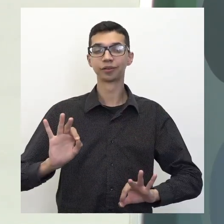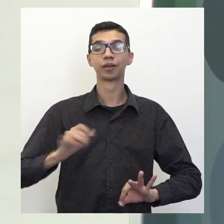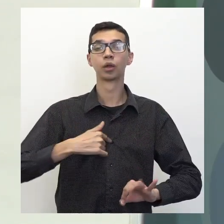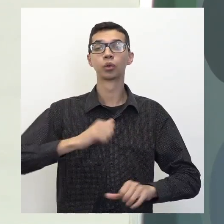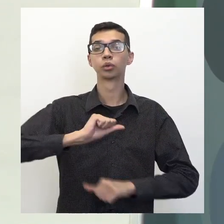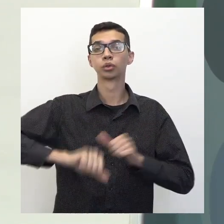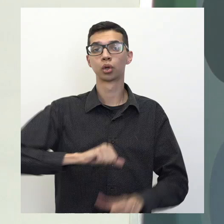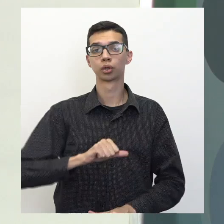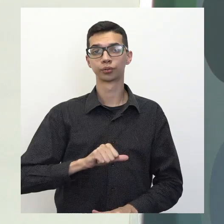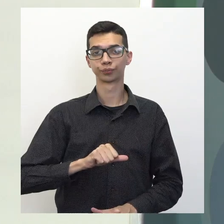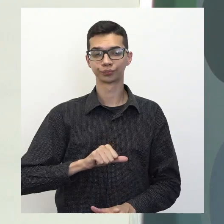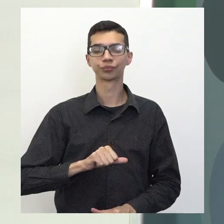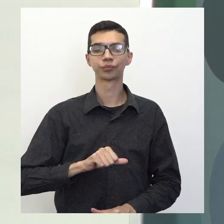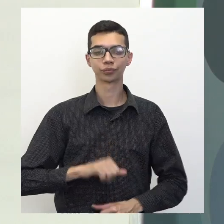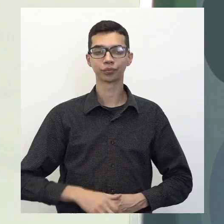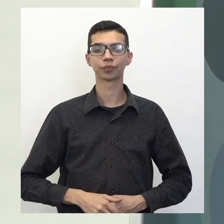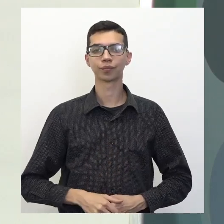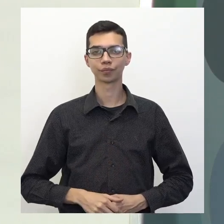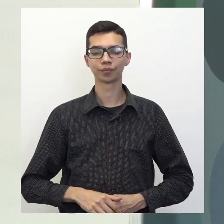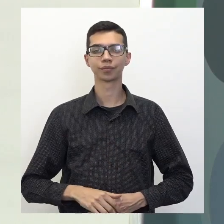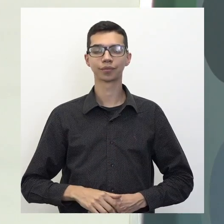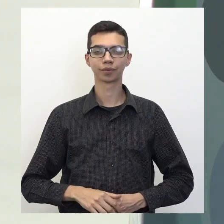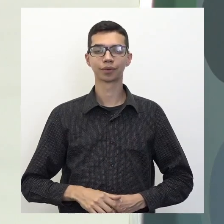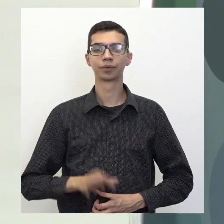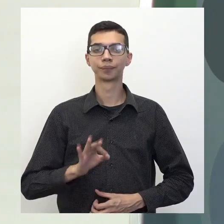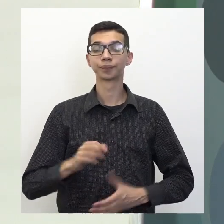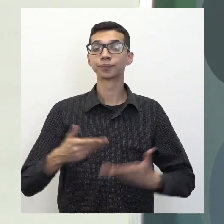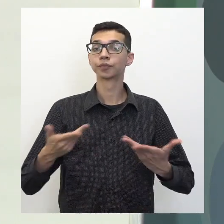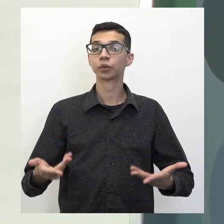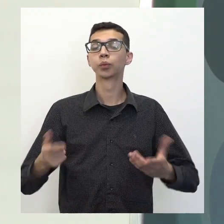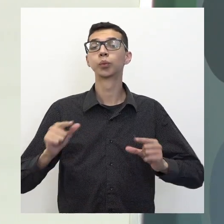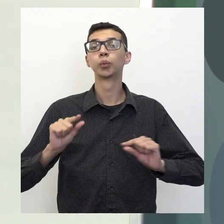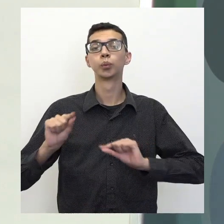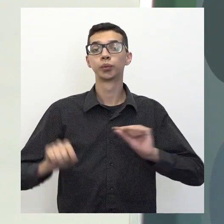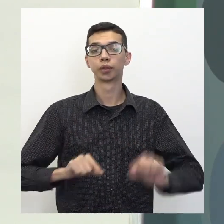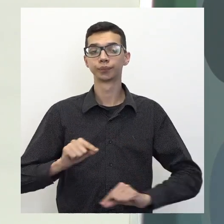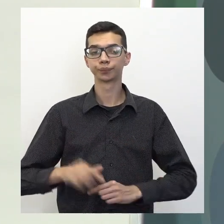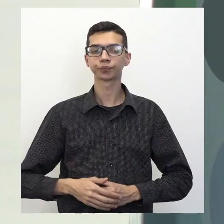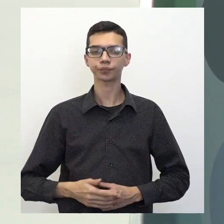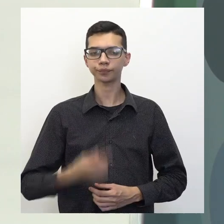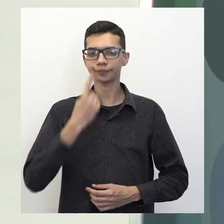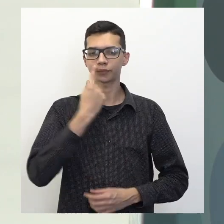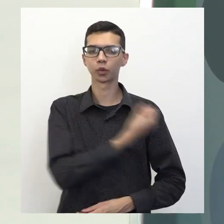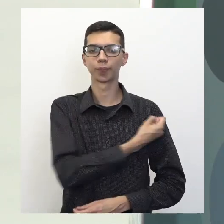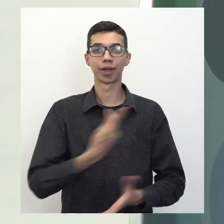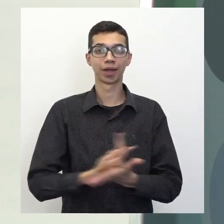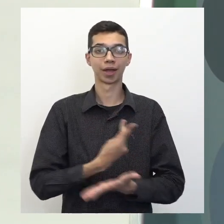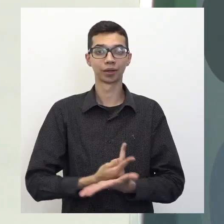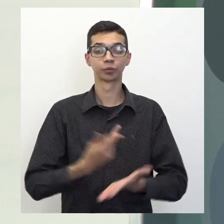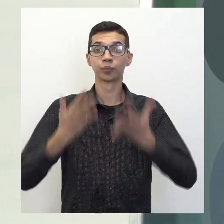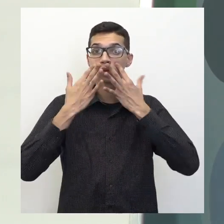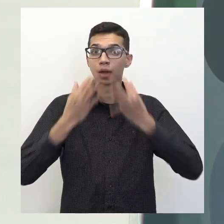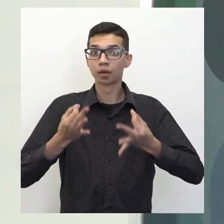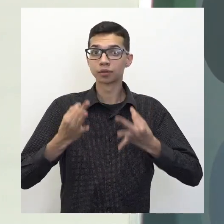do nosso apoio, que é o PPT. Então, o que aconteceu? Acabou saindo o valor errado. Então, quero chamar a atenção de vocês para a gente